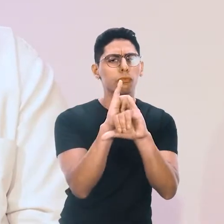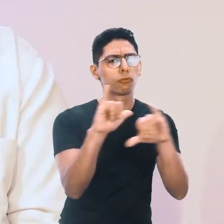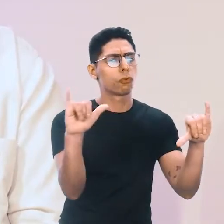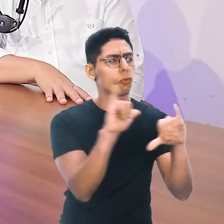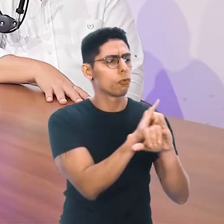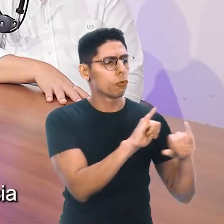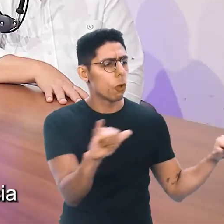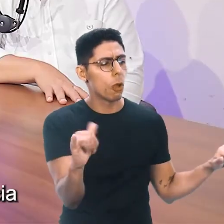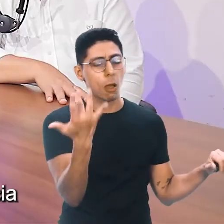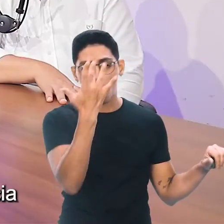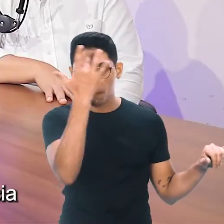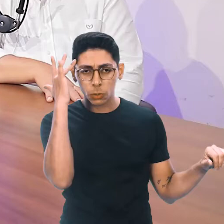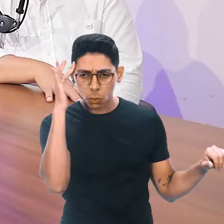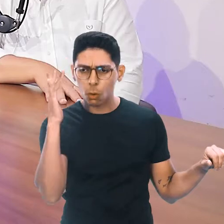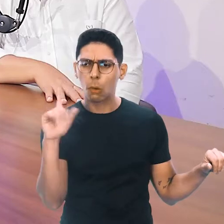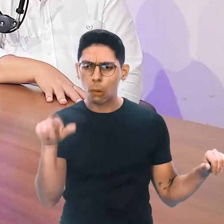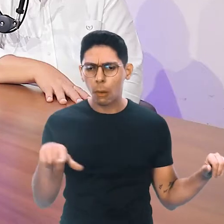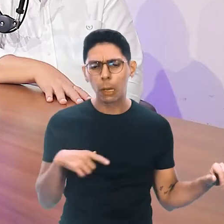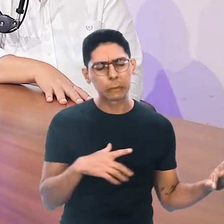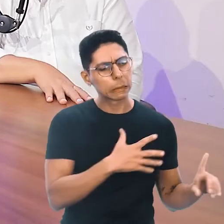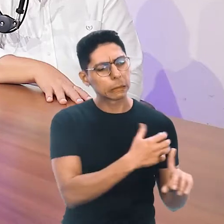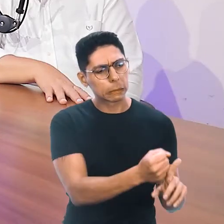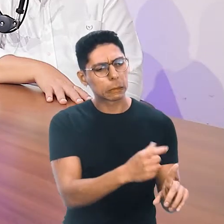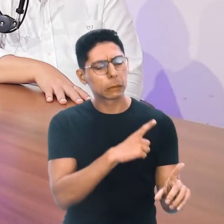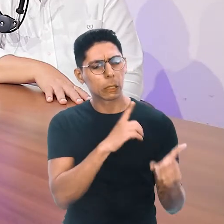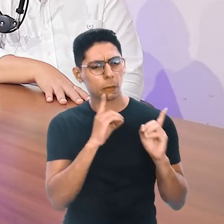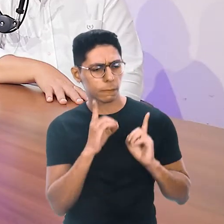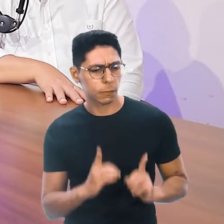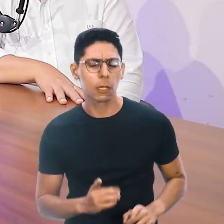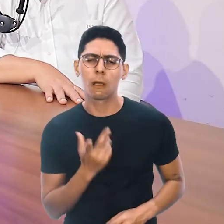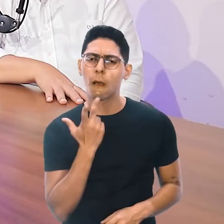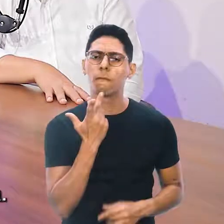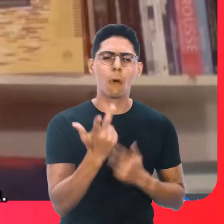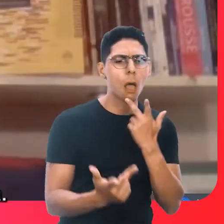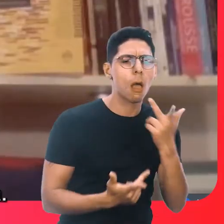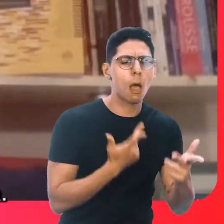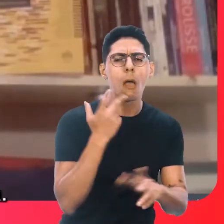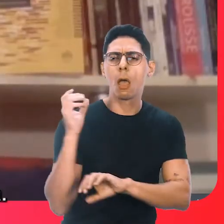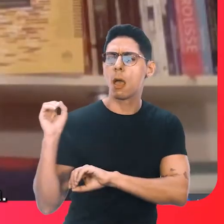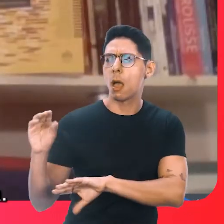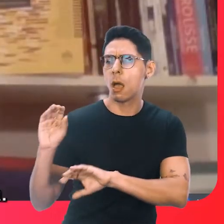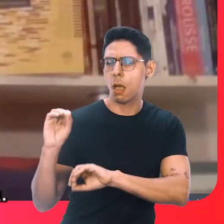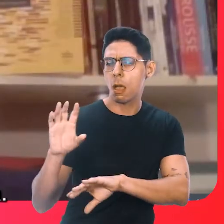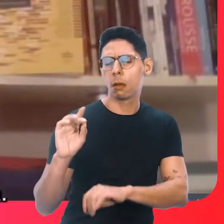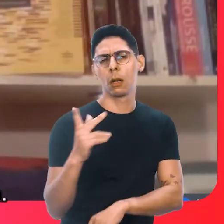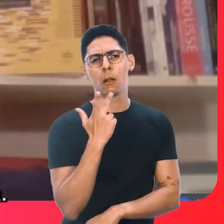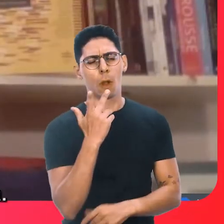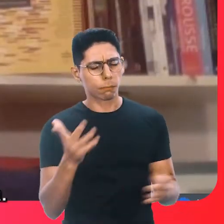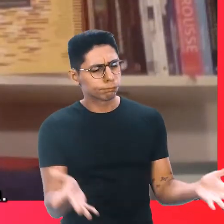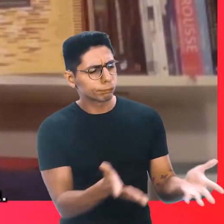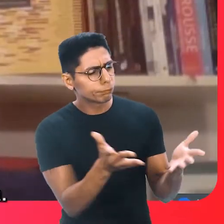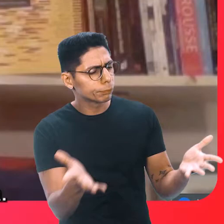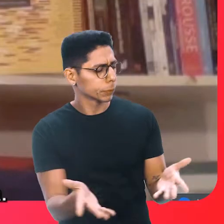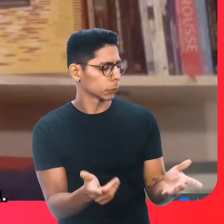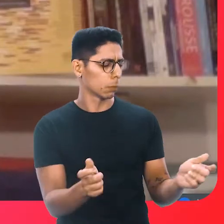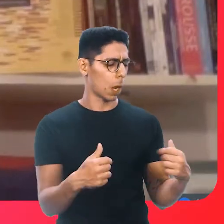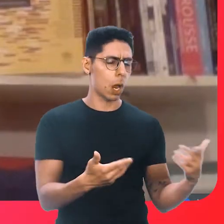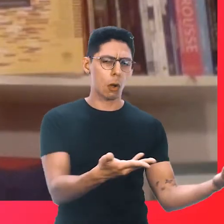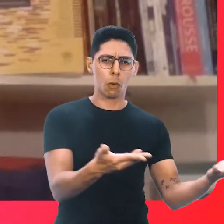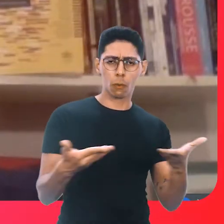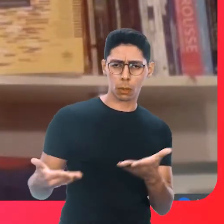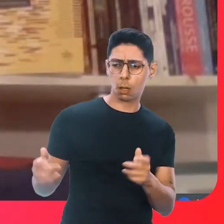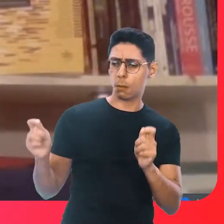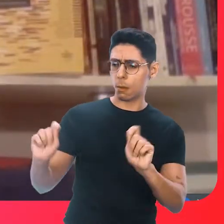as pessoas com deficiência. Catequizando, exatamente. As pessoas com deficiência para a